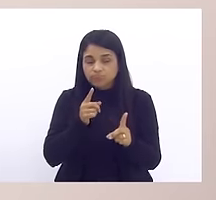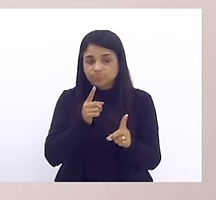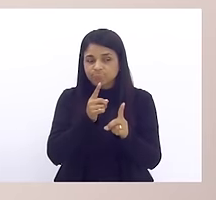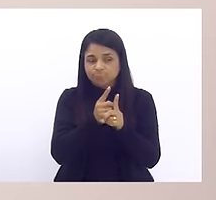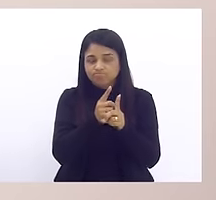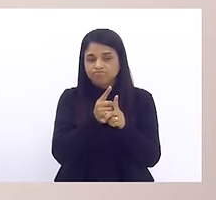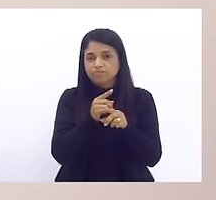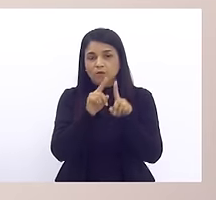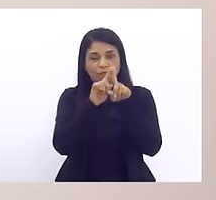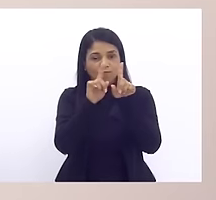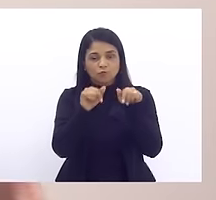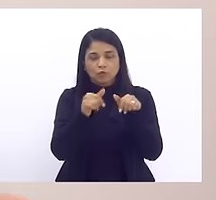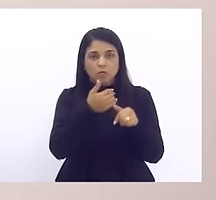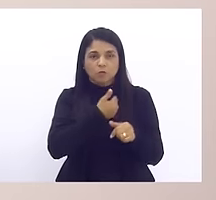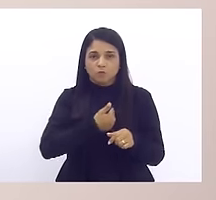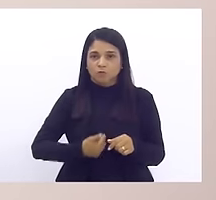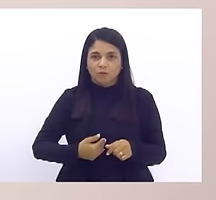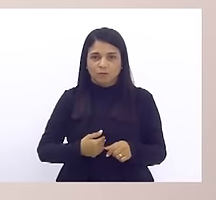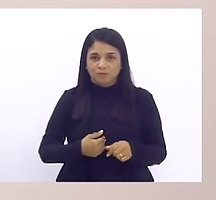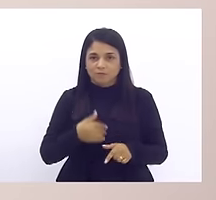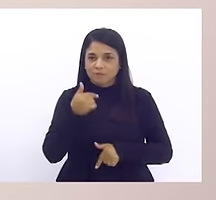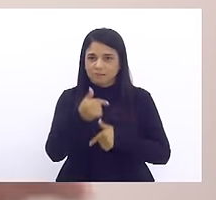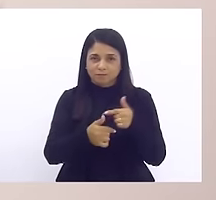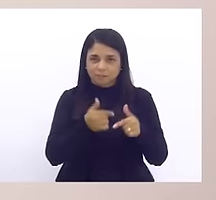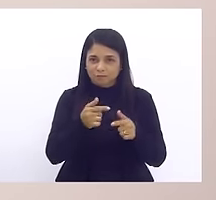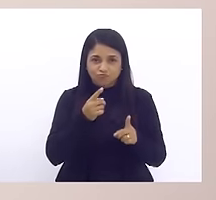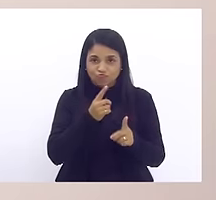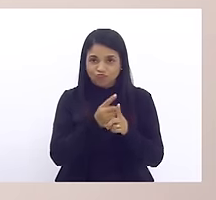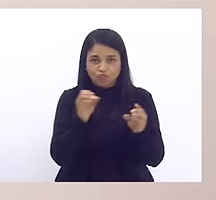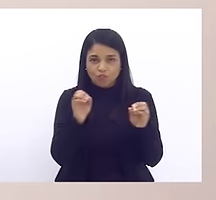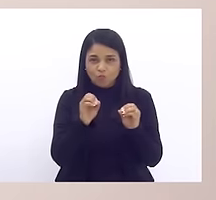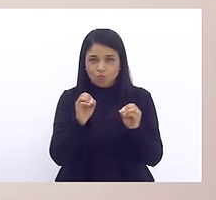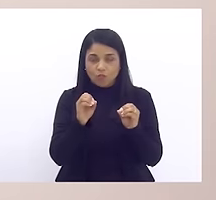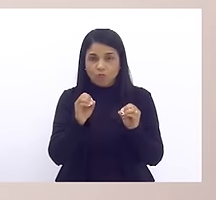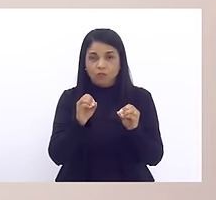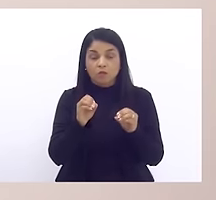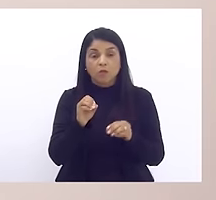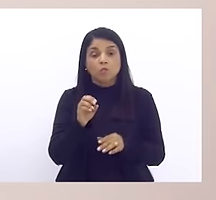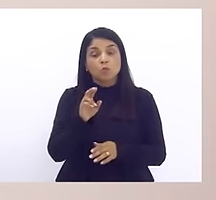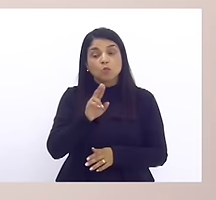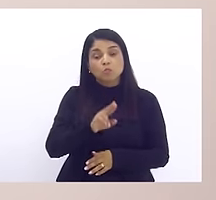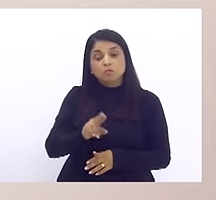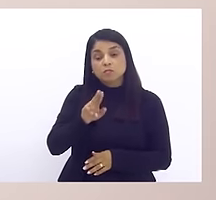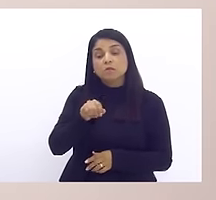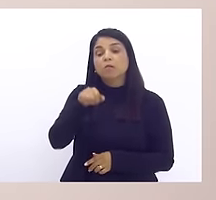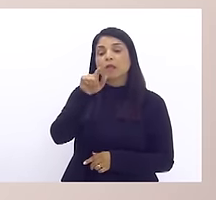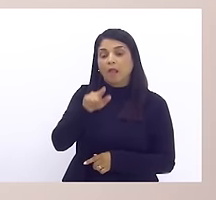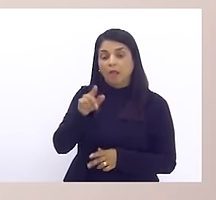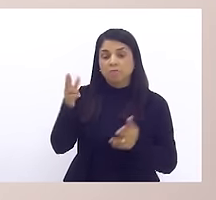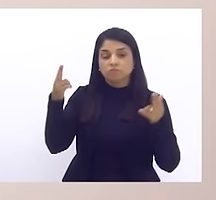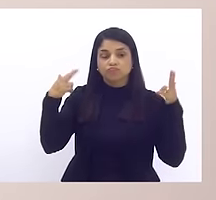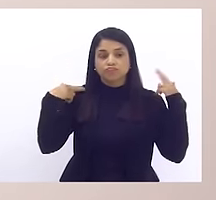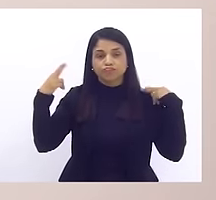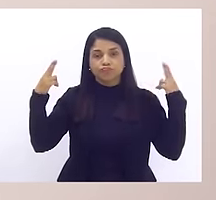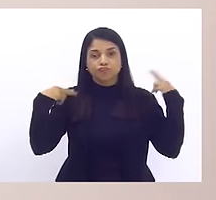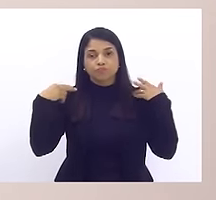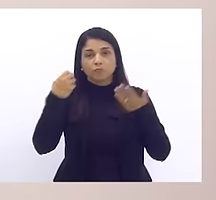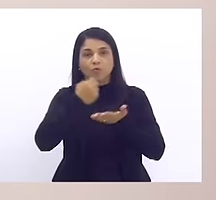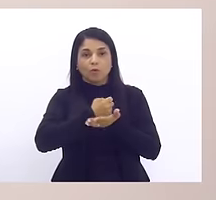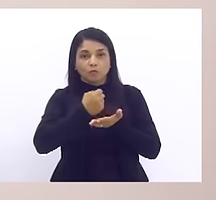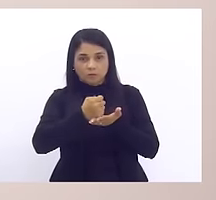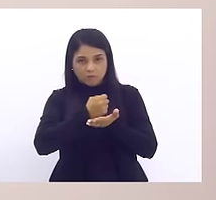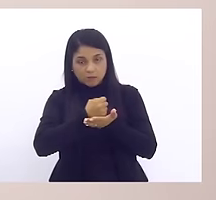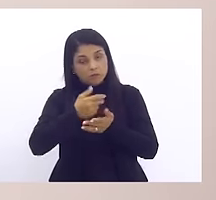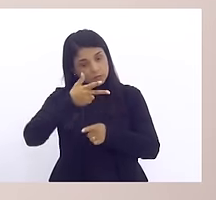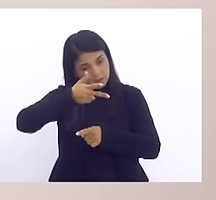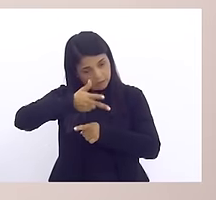neto trabalhando só utilizando os motoristas contratados por mês e aí eu tenho até essa gravação